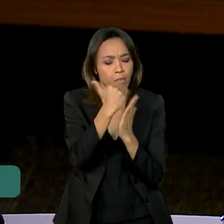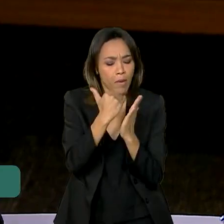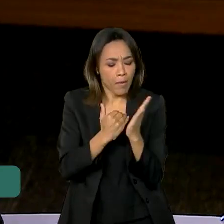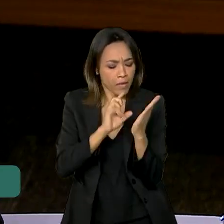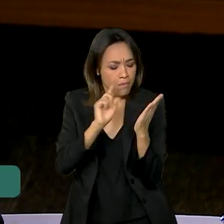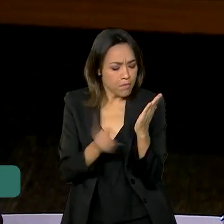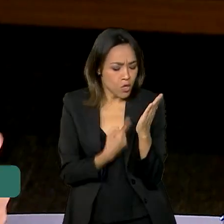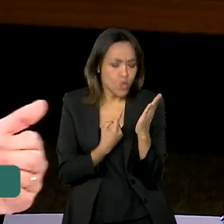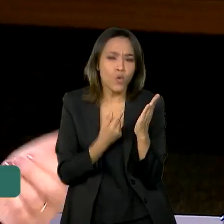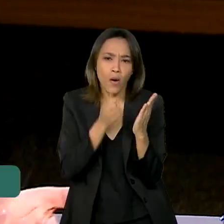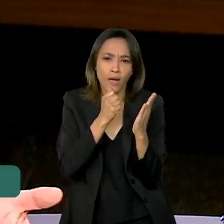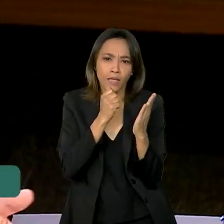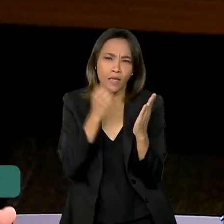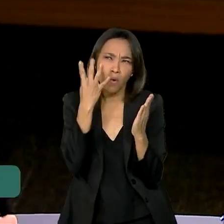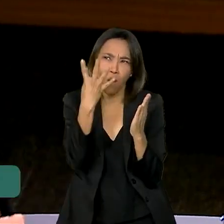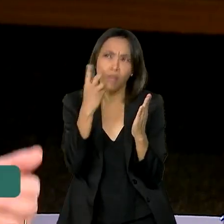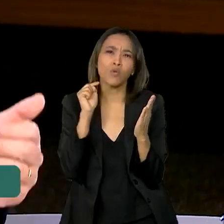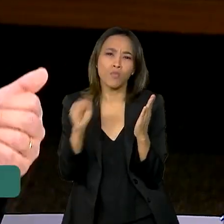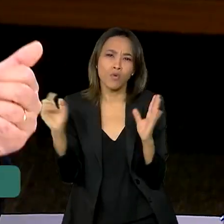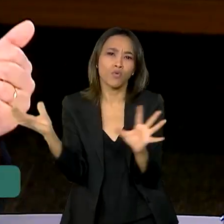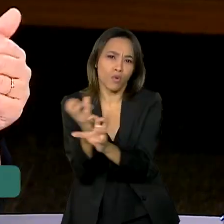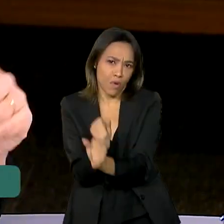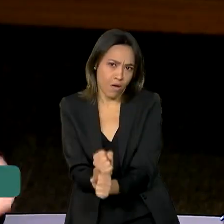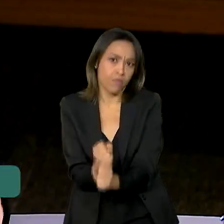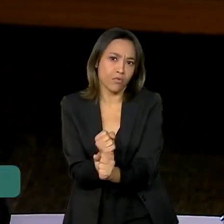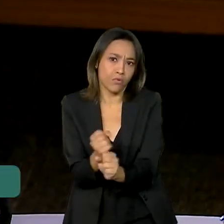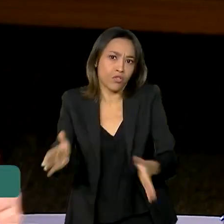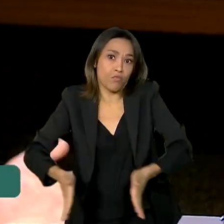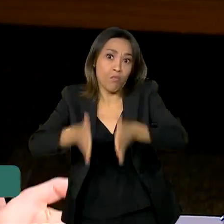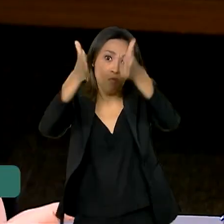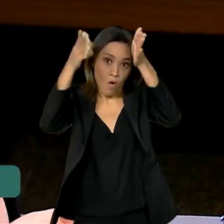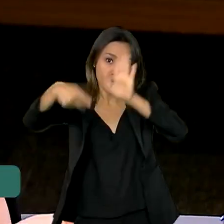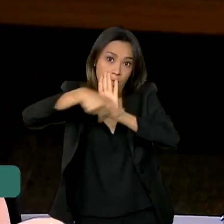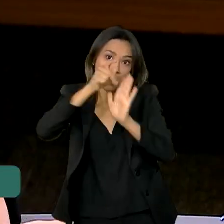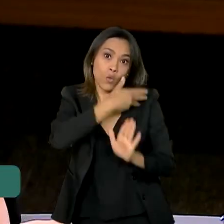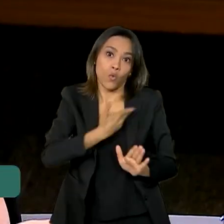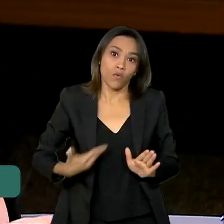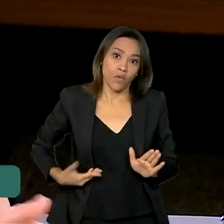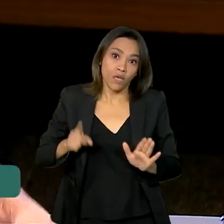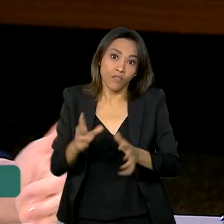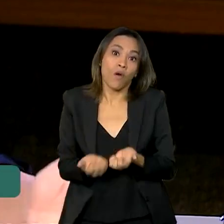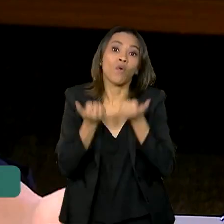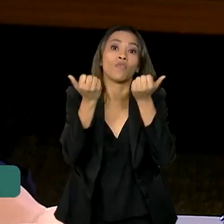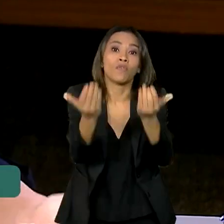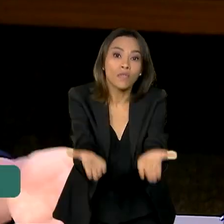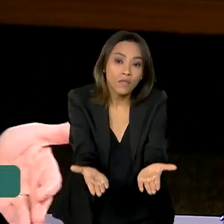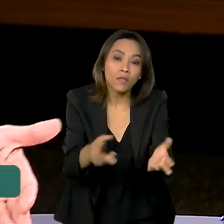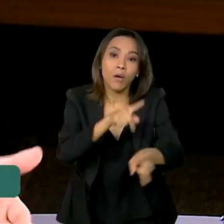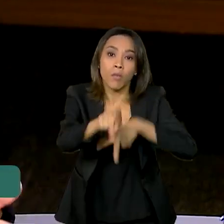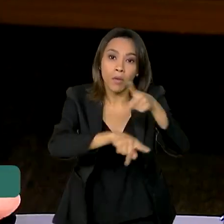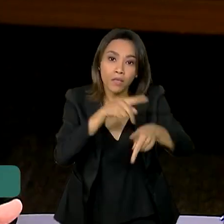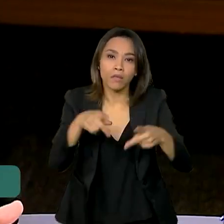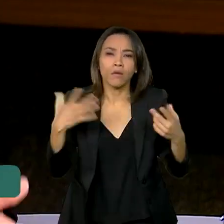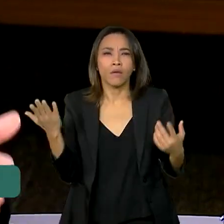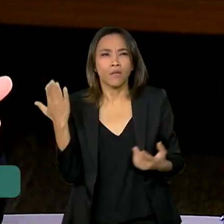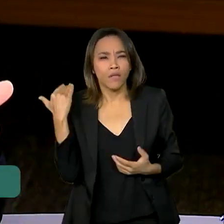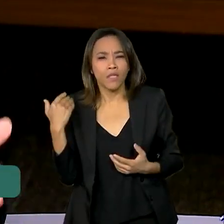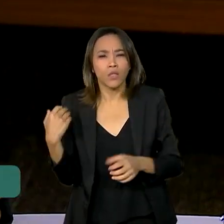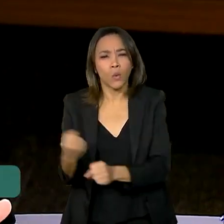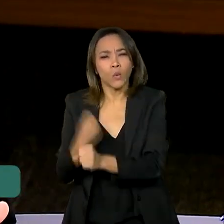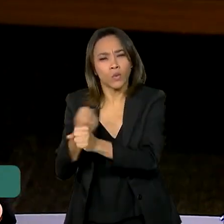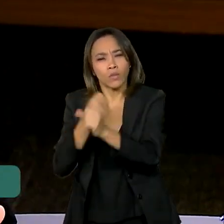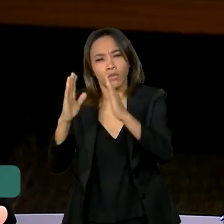que a gente está estudando, então são 4 mil aí somados, mas aí de várias destinações possíveis, né? Desde regularização fundiária, construção